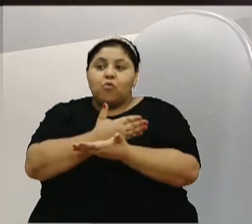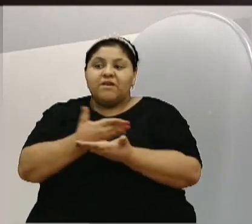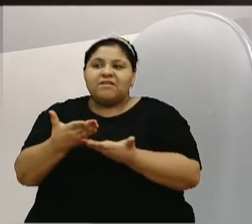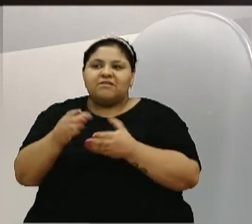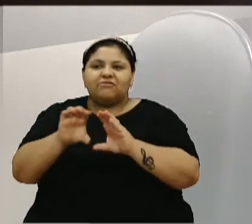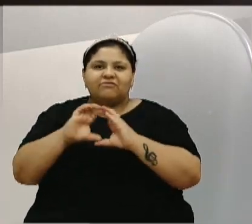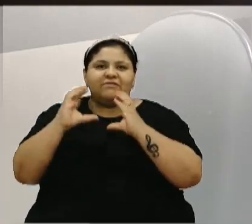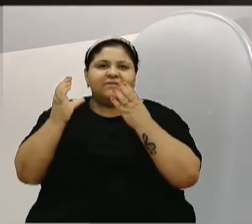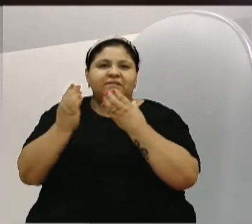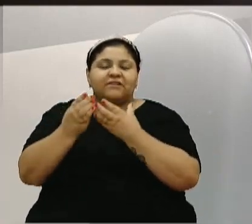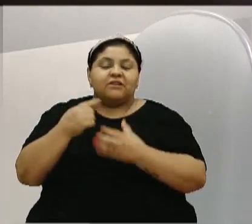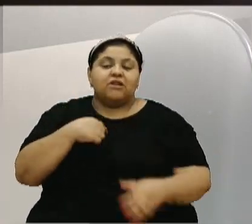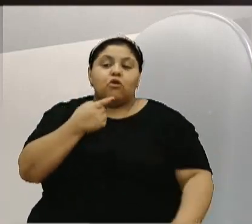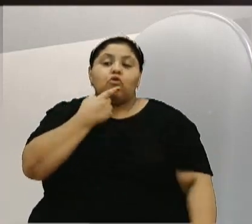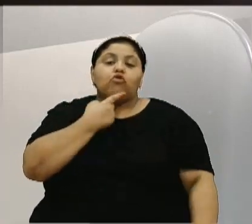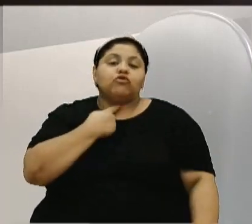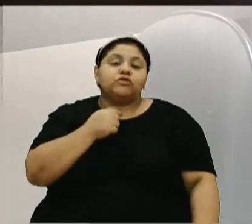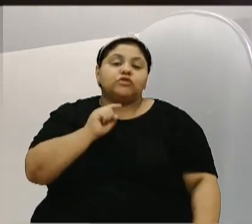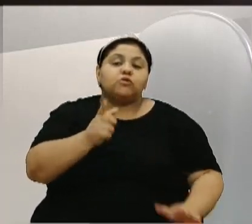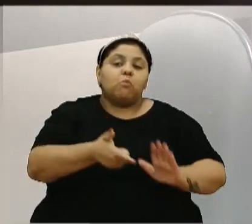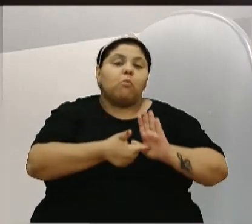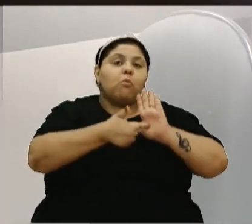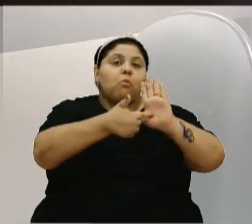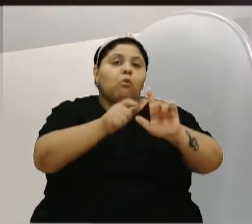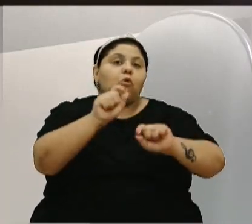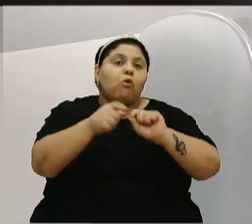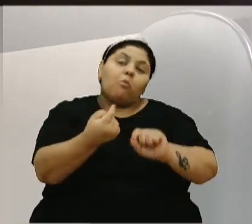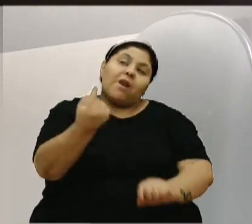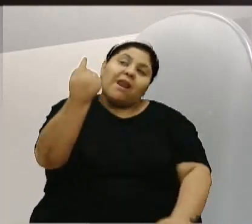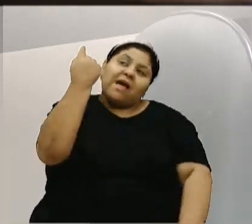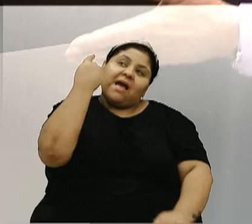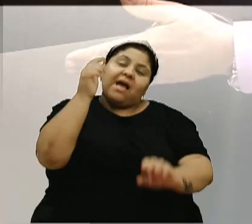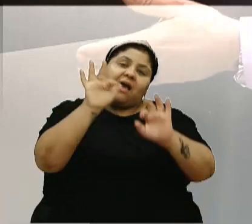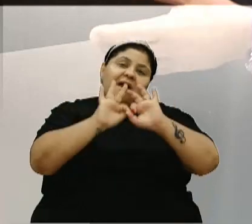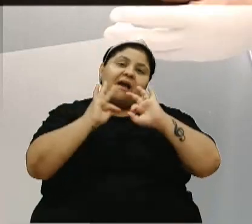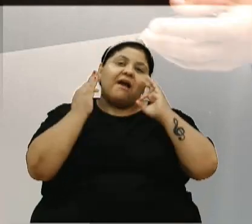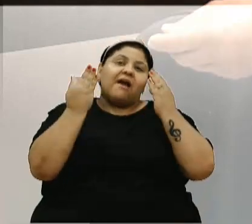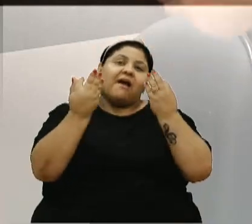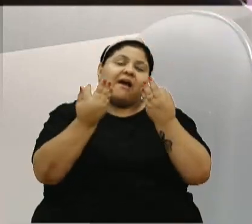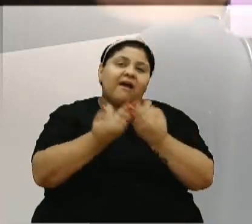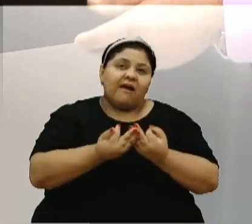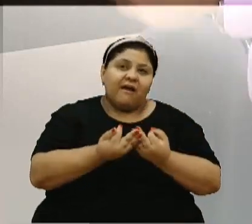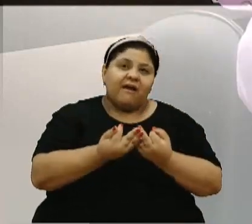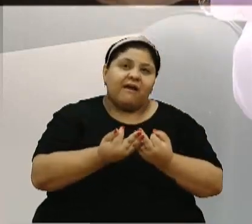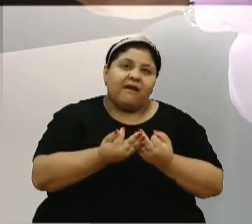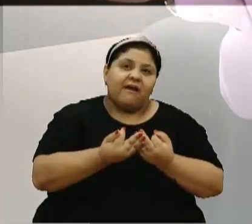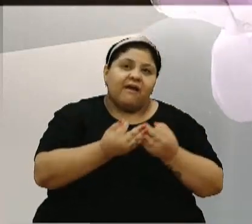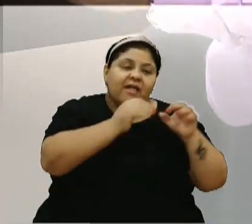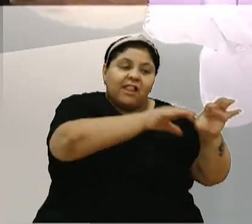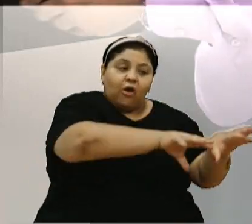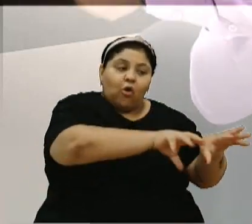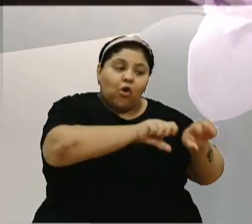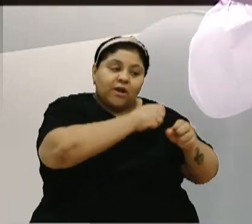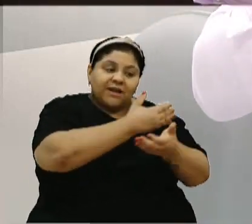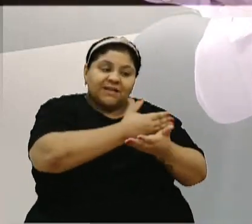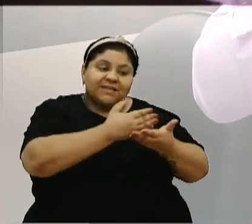eu gostaria muito de poder mostrar como era lá as famílias, a colação, que foi ali que surgiu a ideia da polenta,